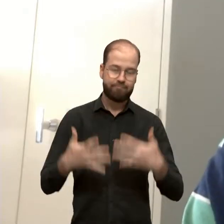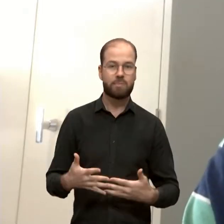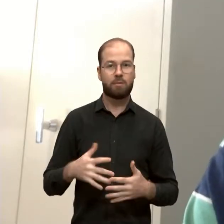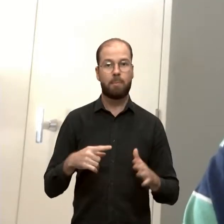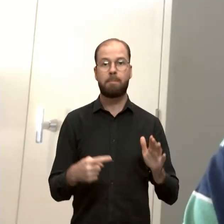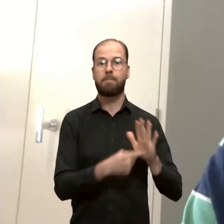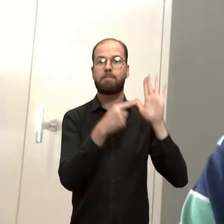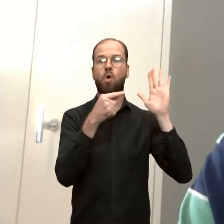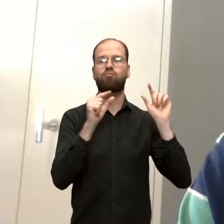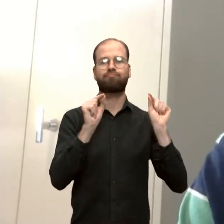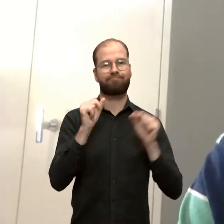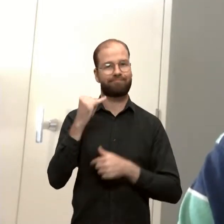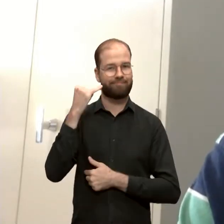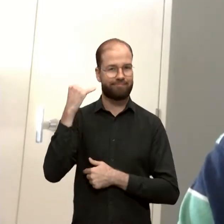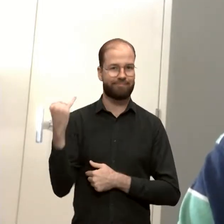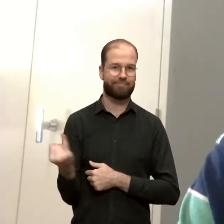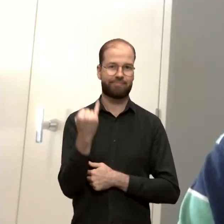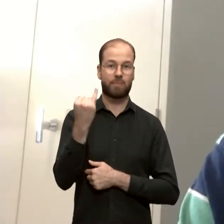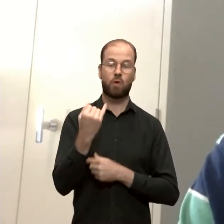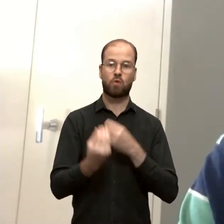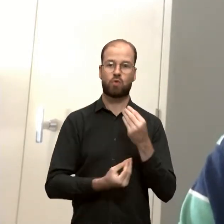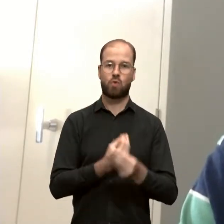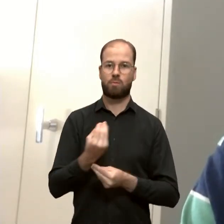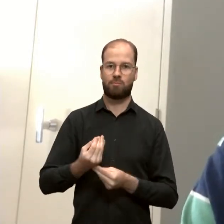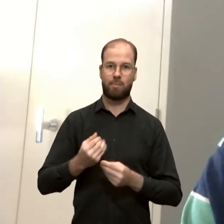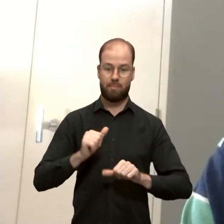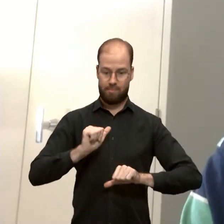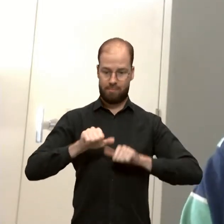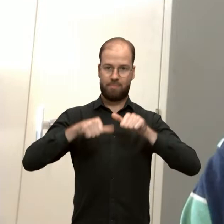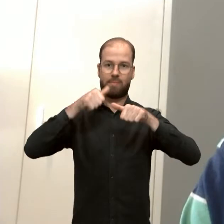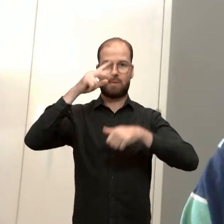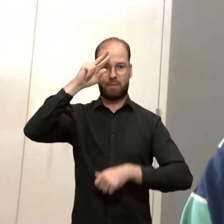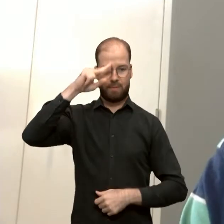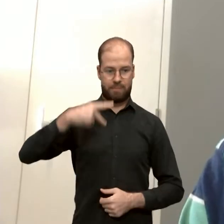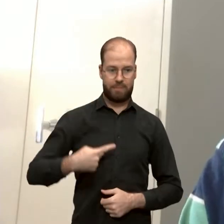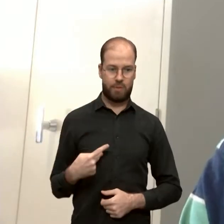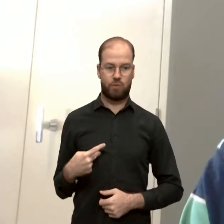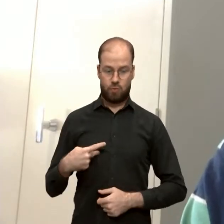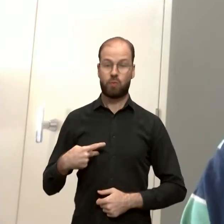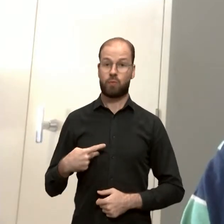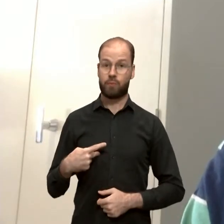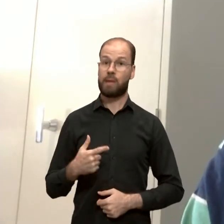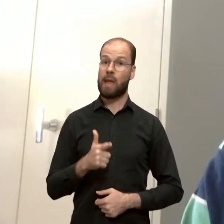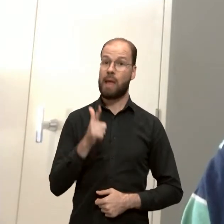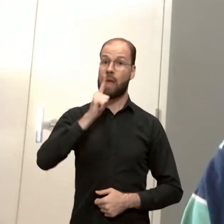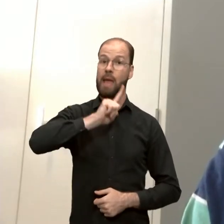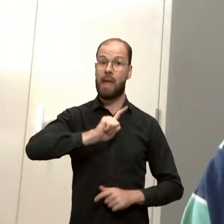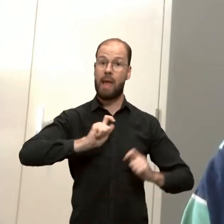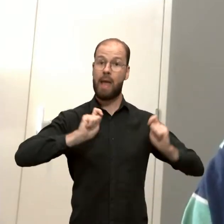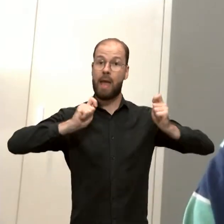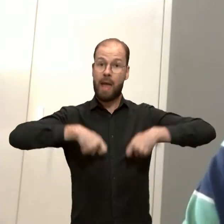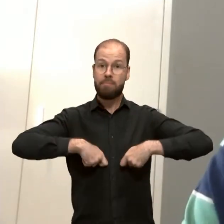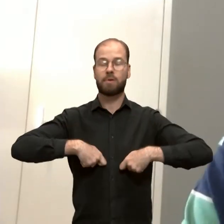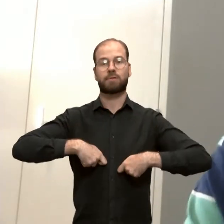da questão pessoal, que é o fato de você ganhar uma capacidade de se